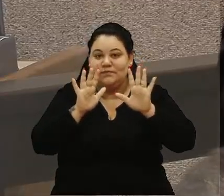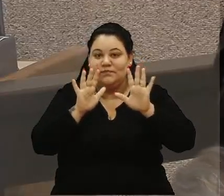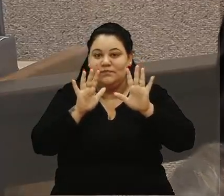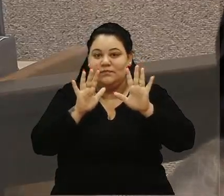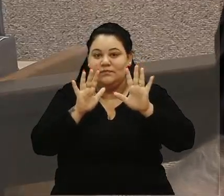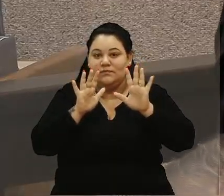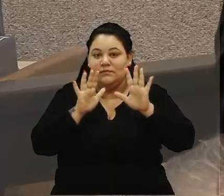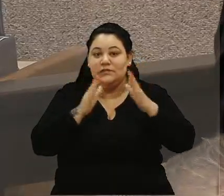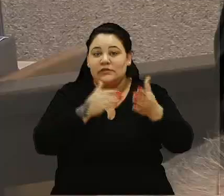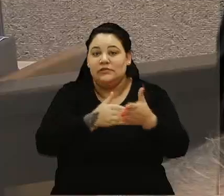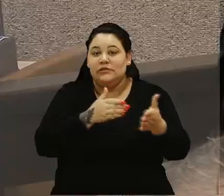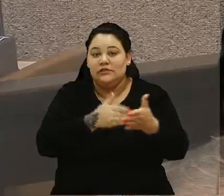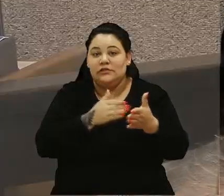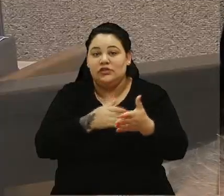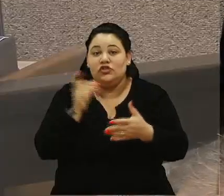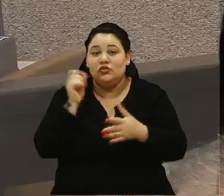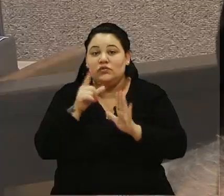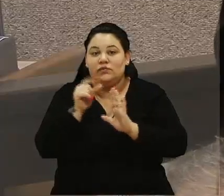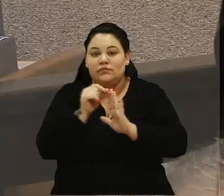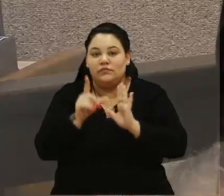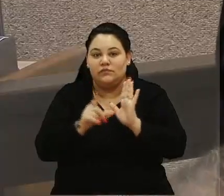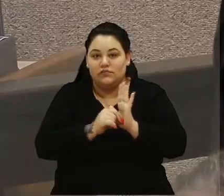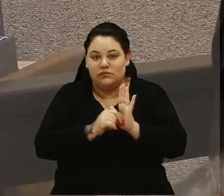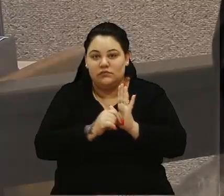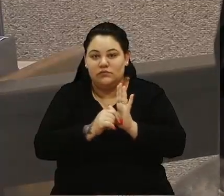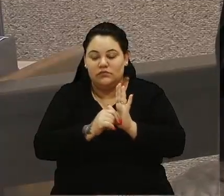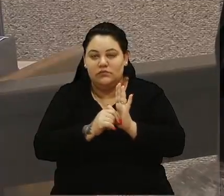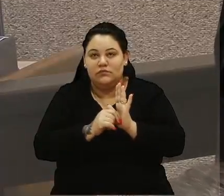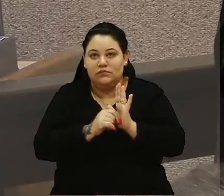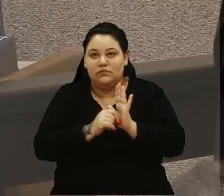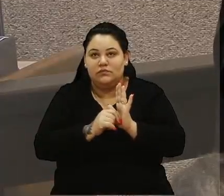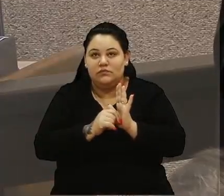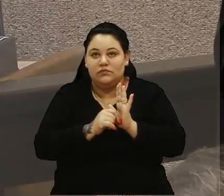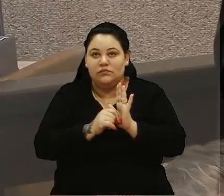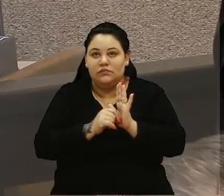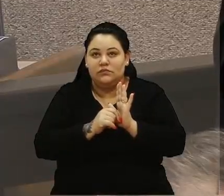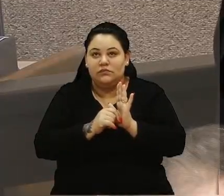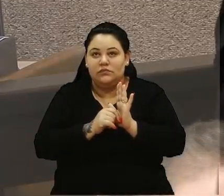bem limitada de quais os artigos ali que